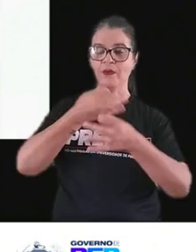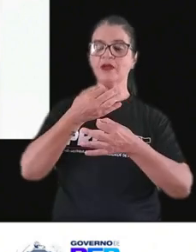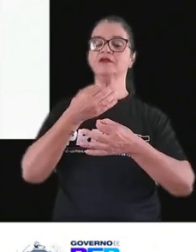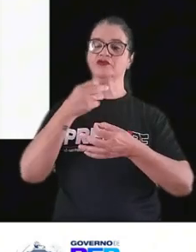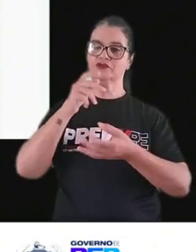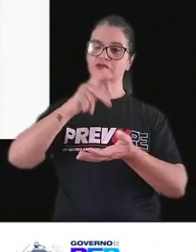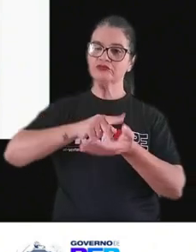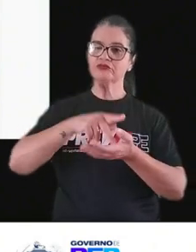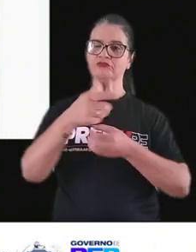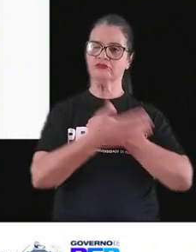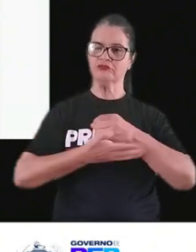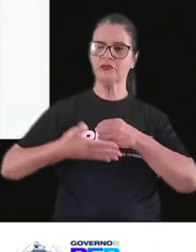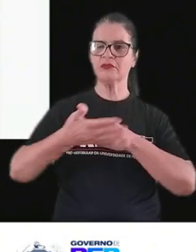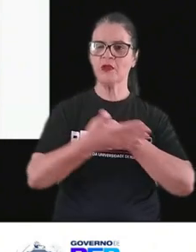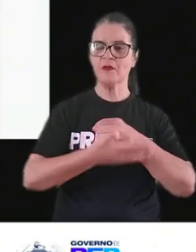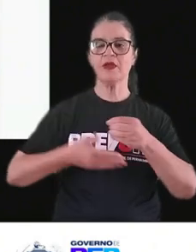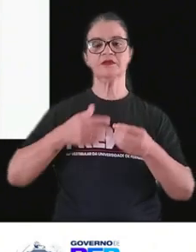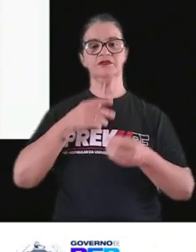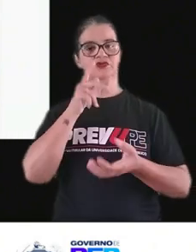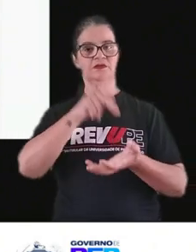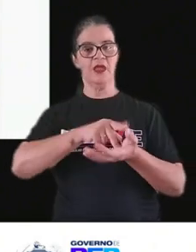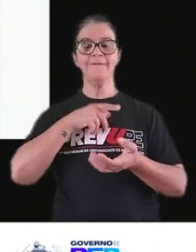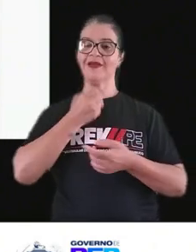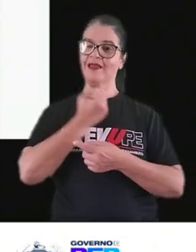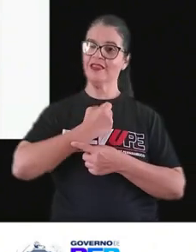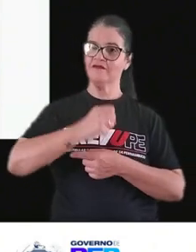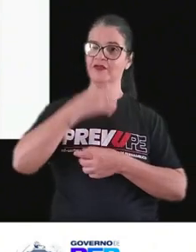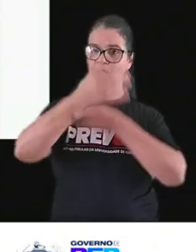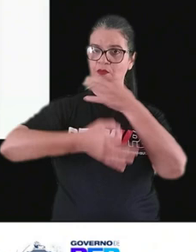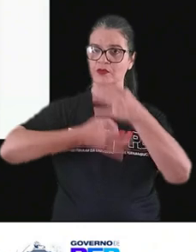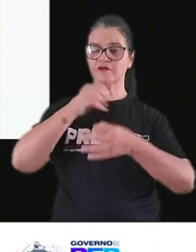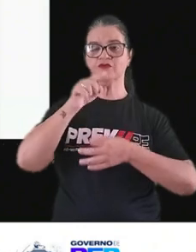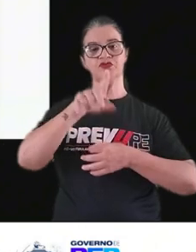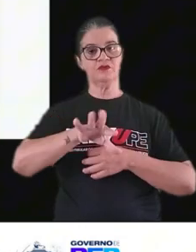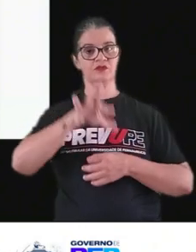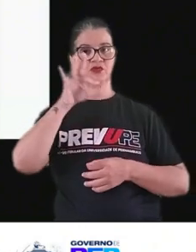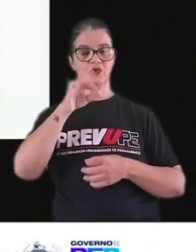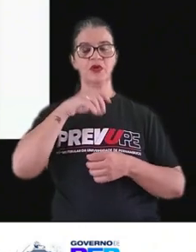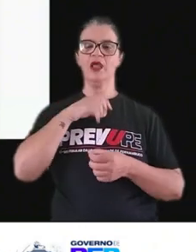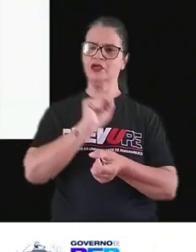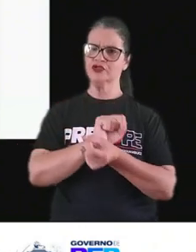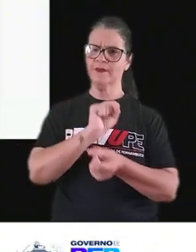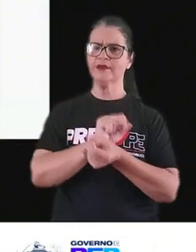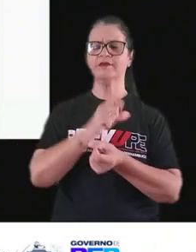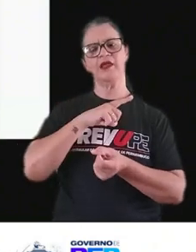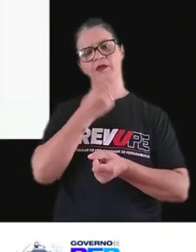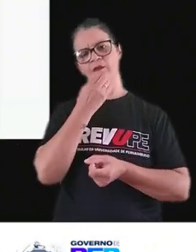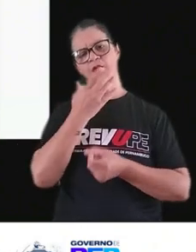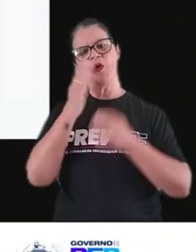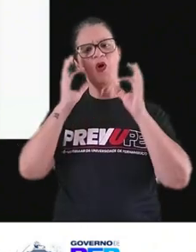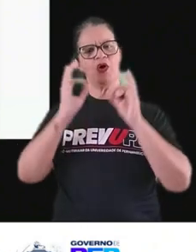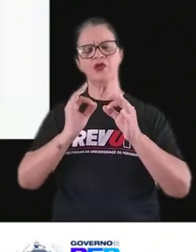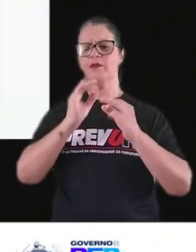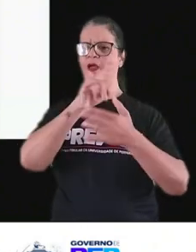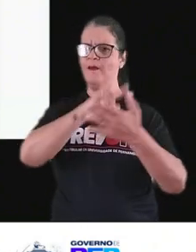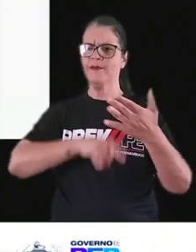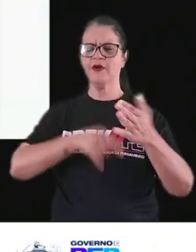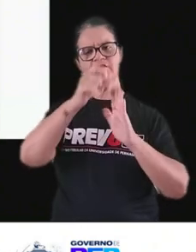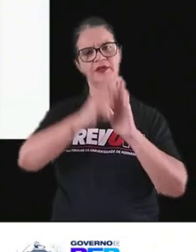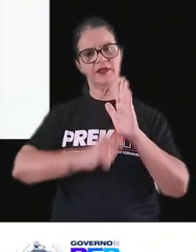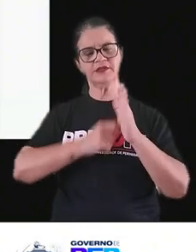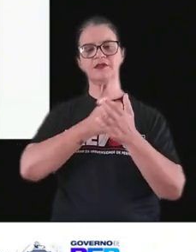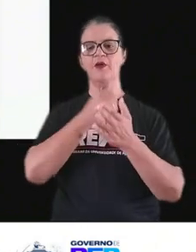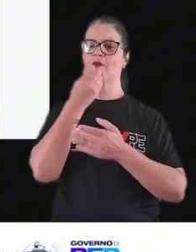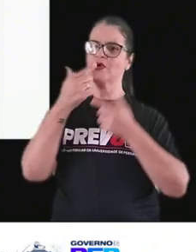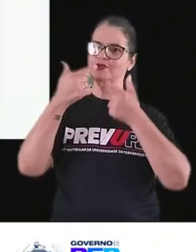consistentes e bem fundamentados para defender o ponto de vista escolhido espero que tenha feito uma ótima proposta de